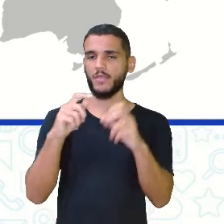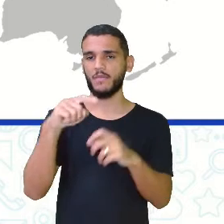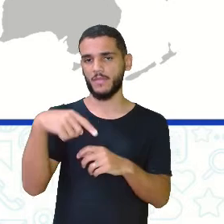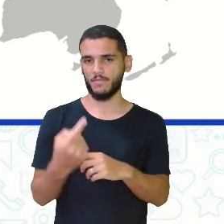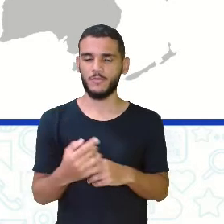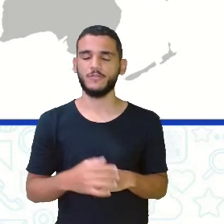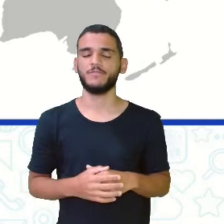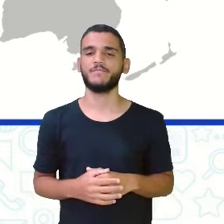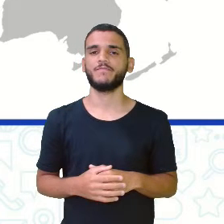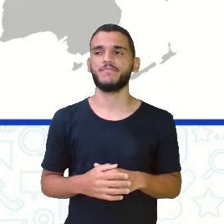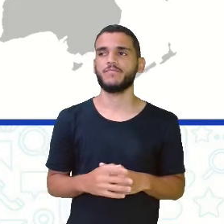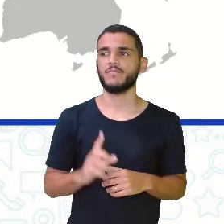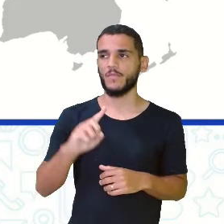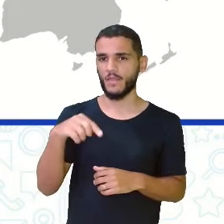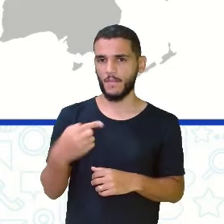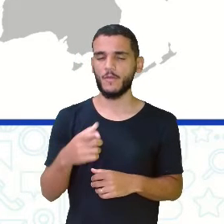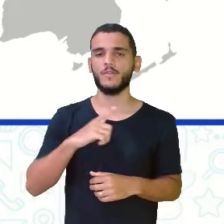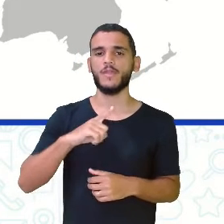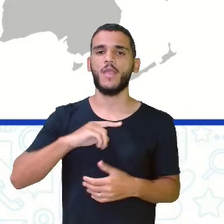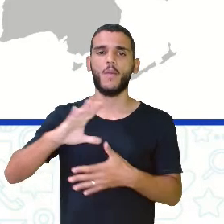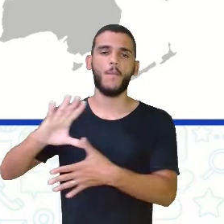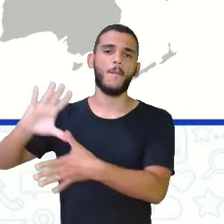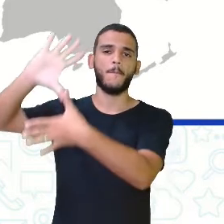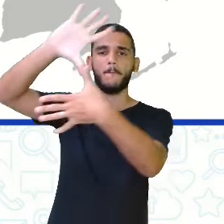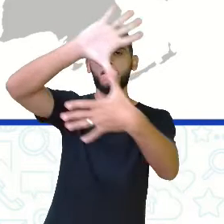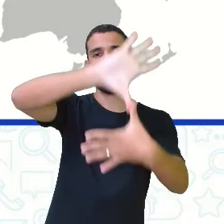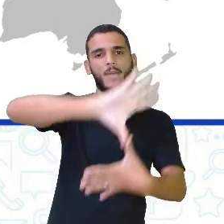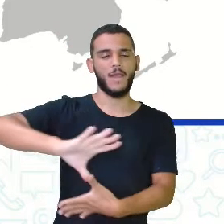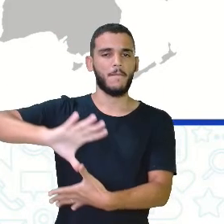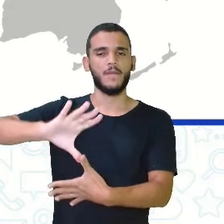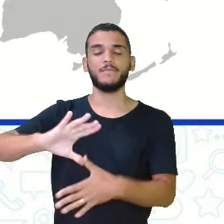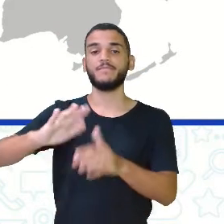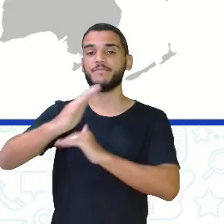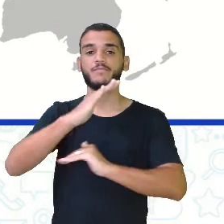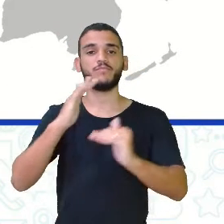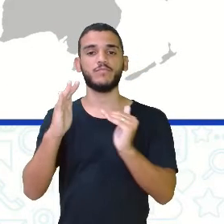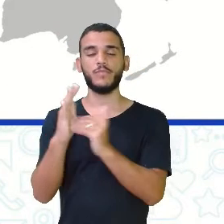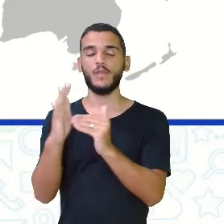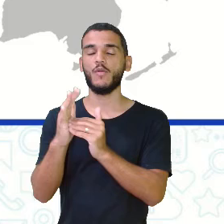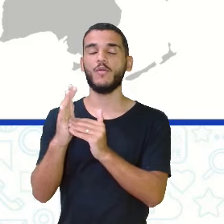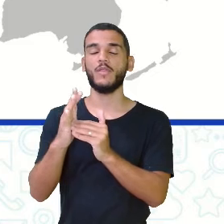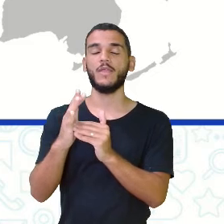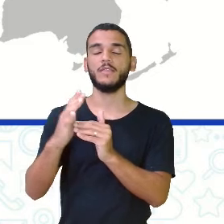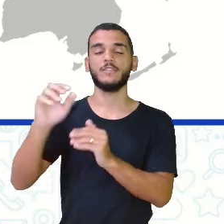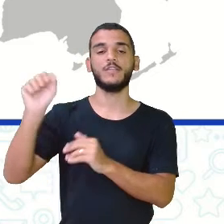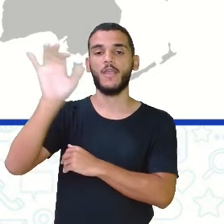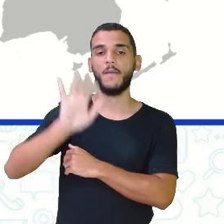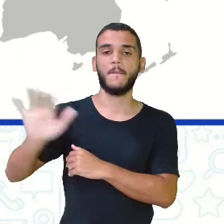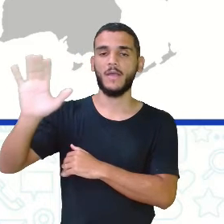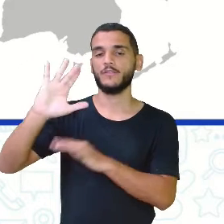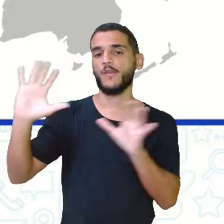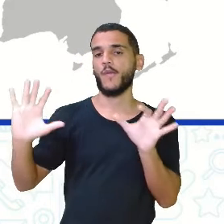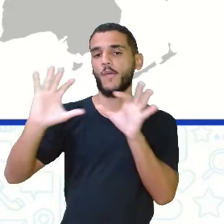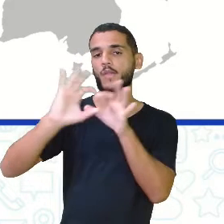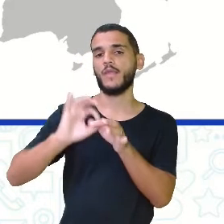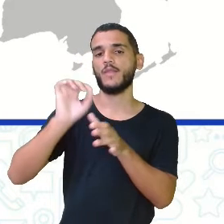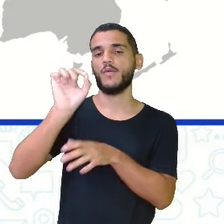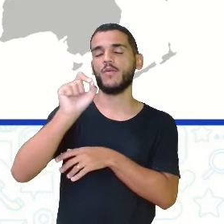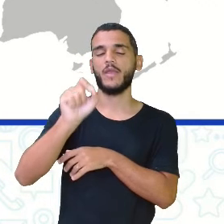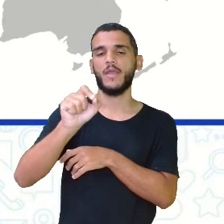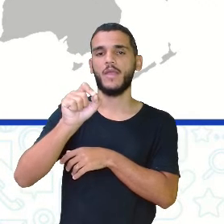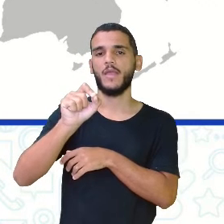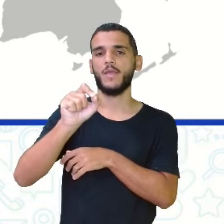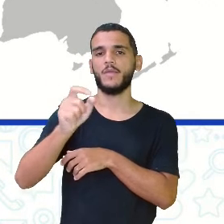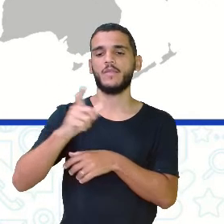por fim, um mapa, certo? Porque todas essas imagens têm ligação com o que a gente vai chamar